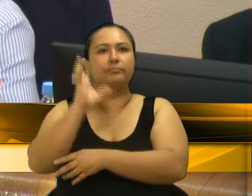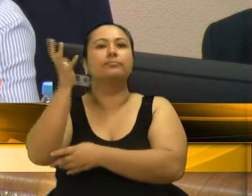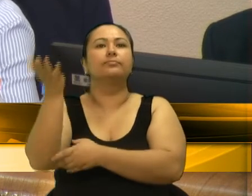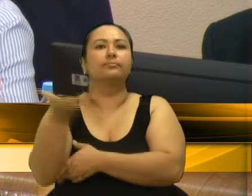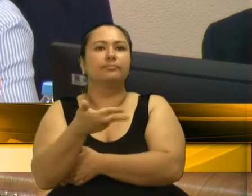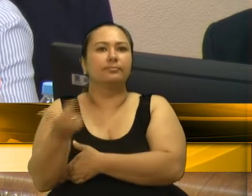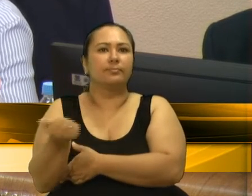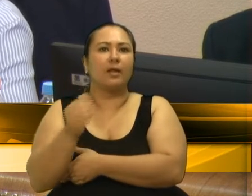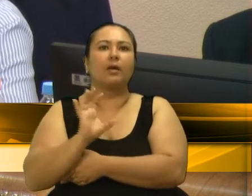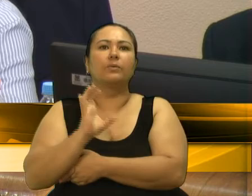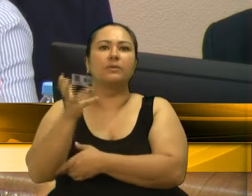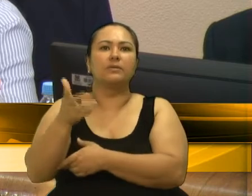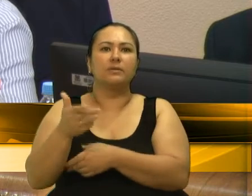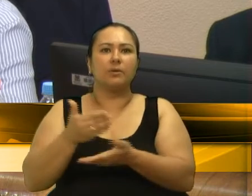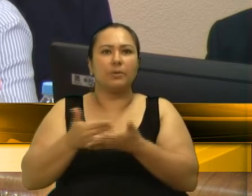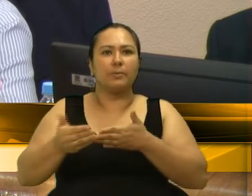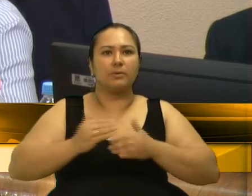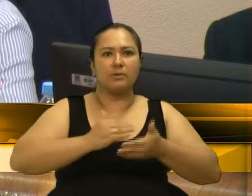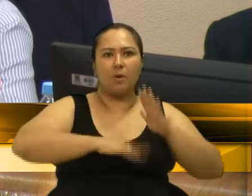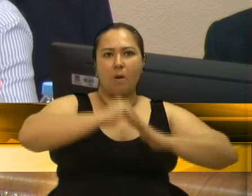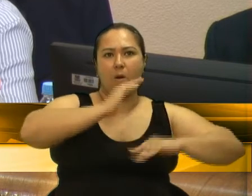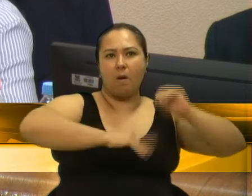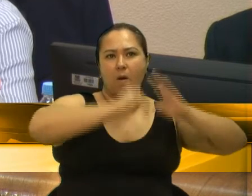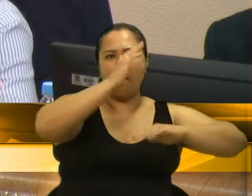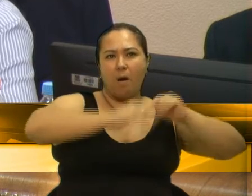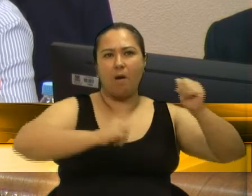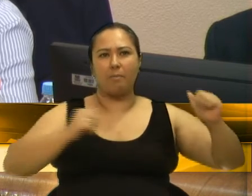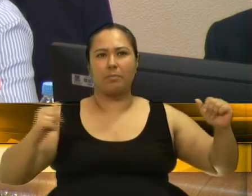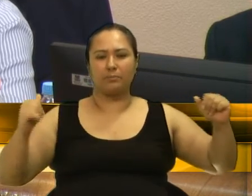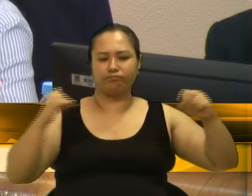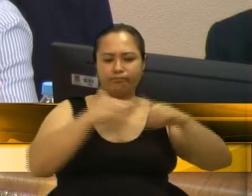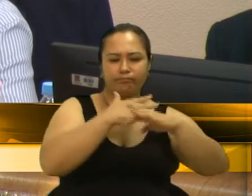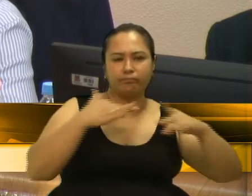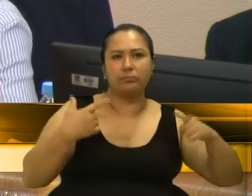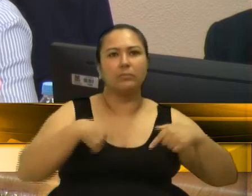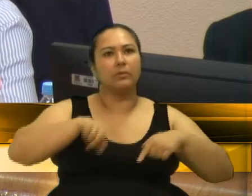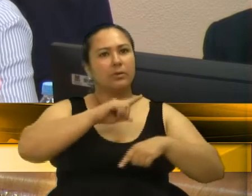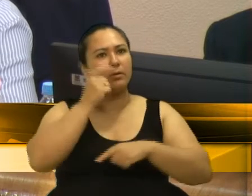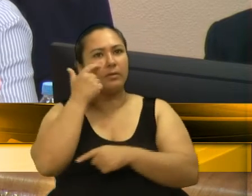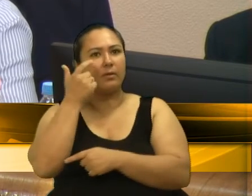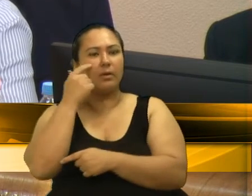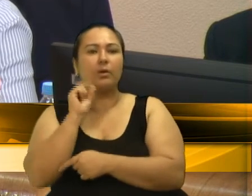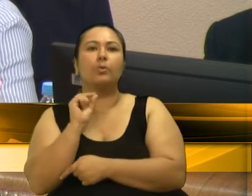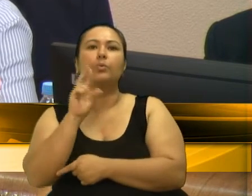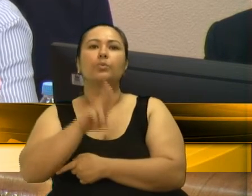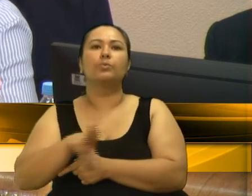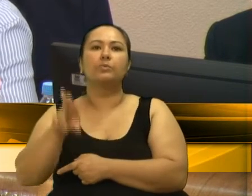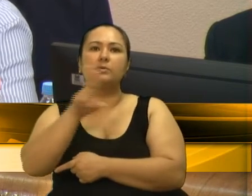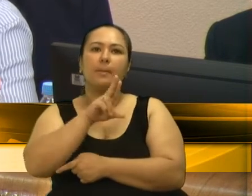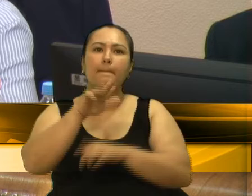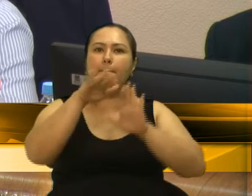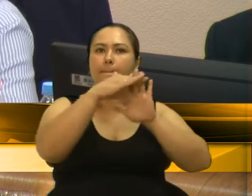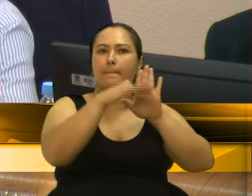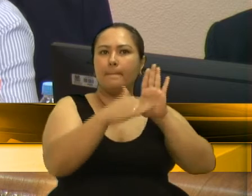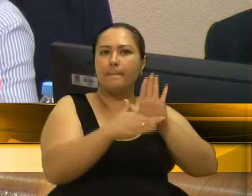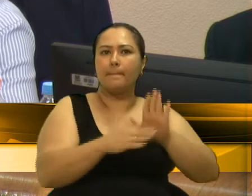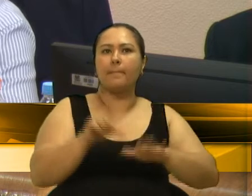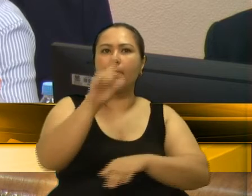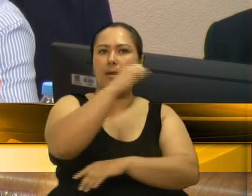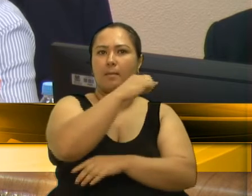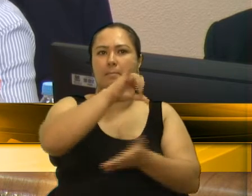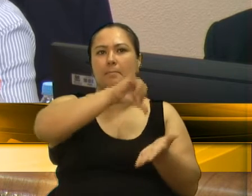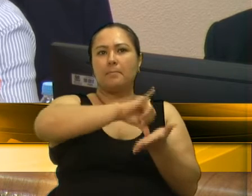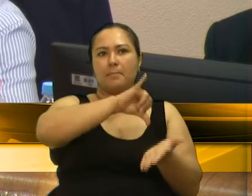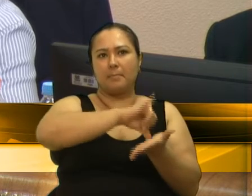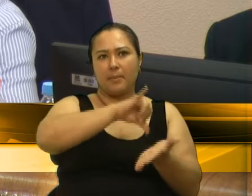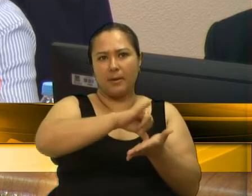caso acontecesse o início das obras. Isso foi um dos critérios, então assim utilizamos para padronizar as questões da Praça Dante Alighieri. Por óbvio, assim